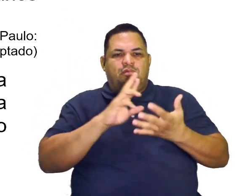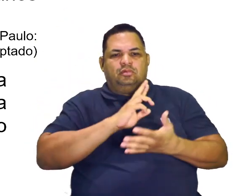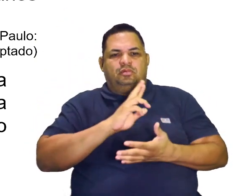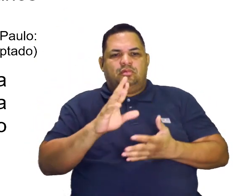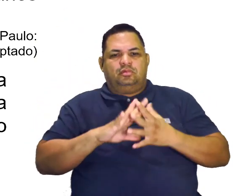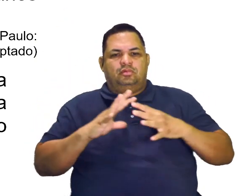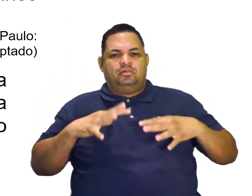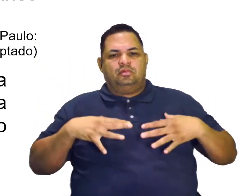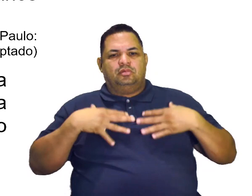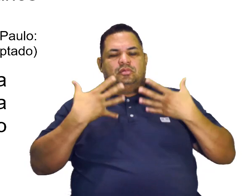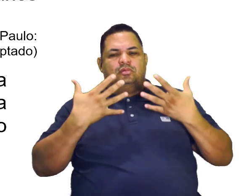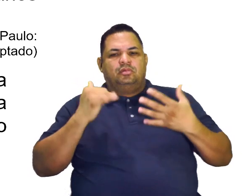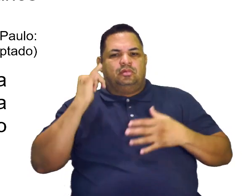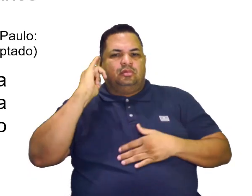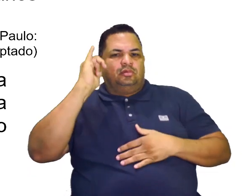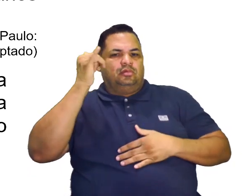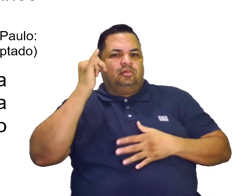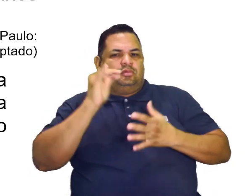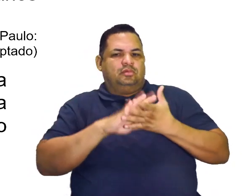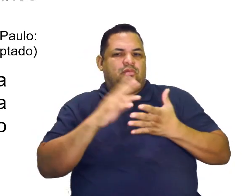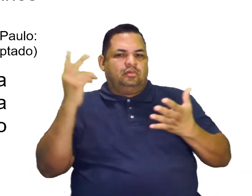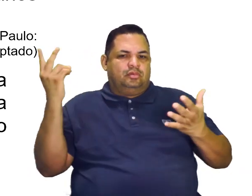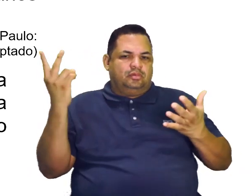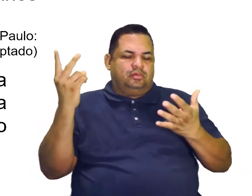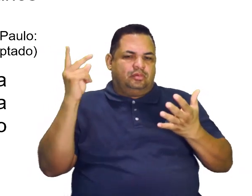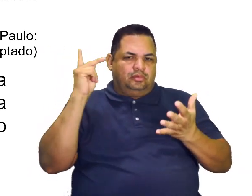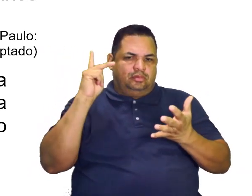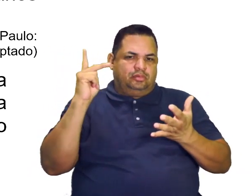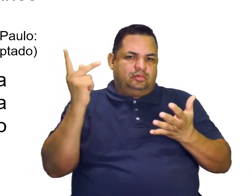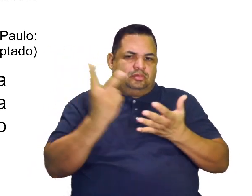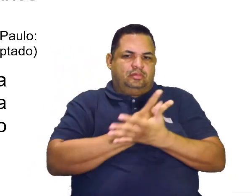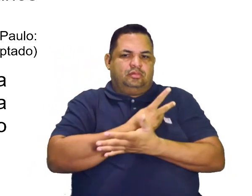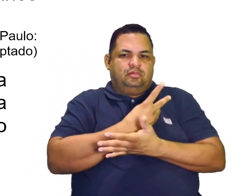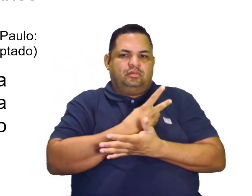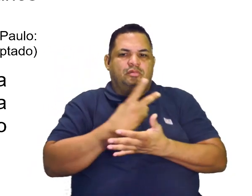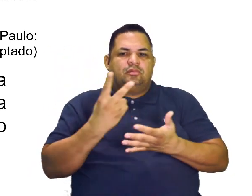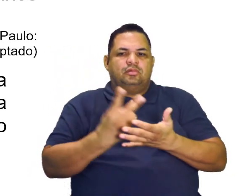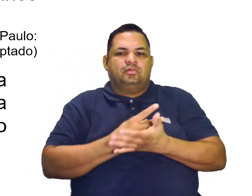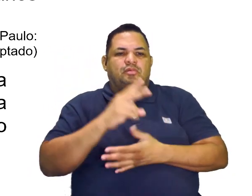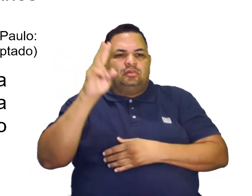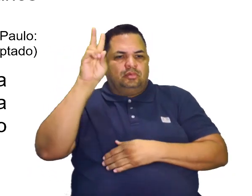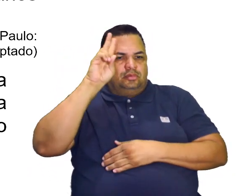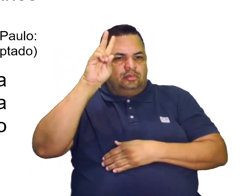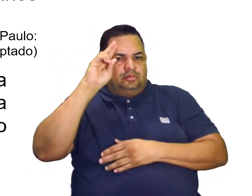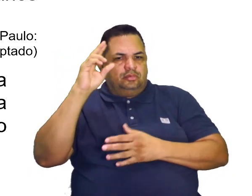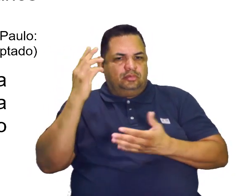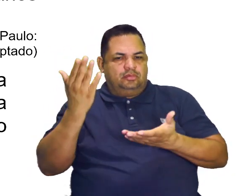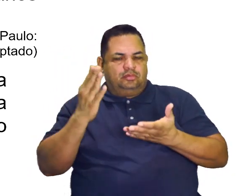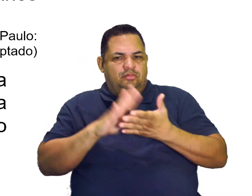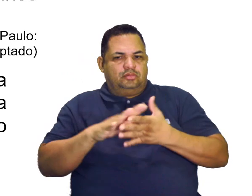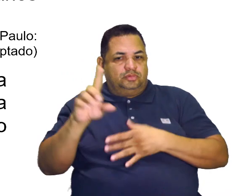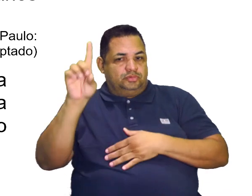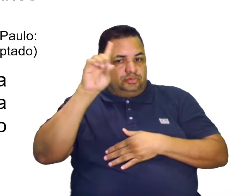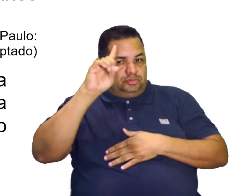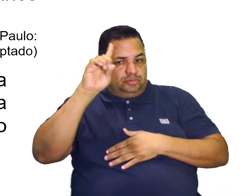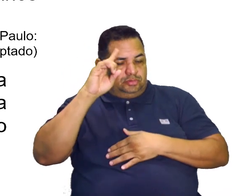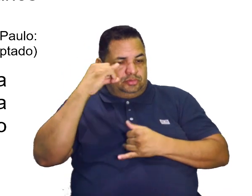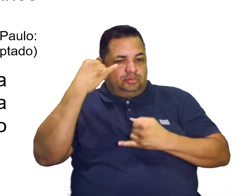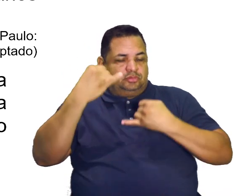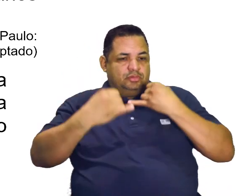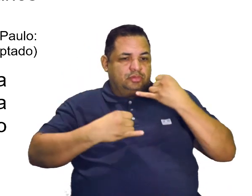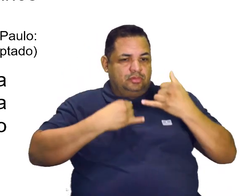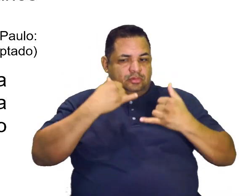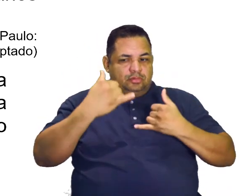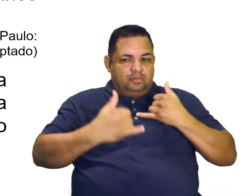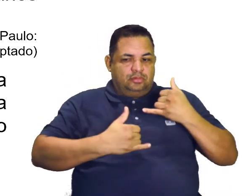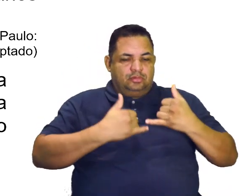aspectos religiosos, festas, lendas, fatos históricos, acontecimentos do